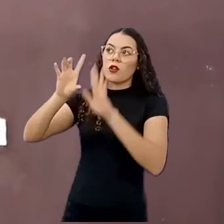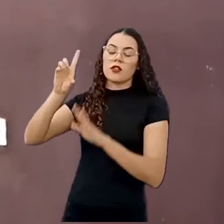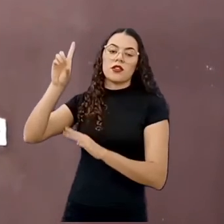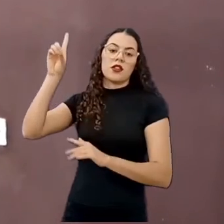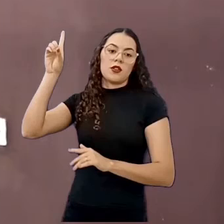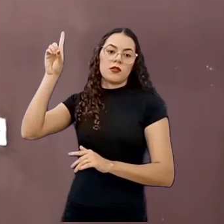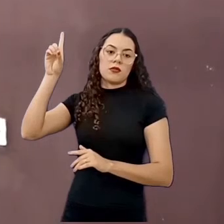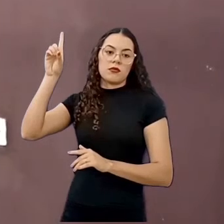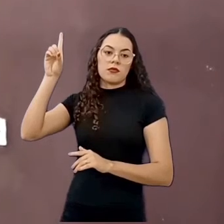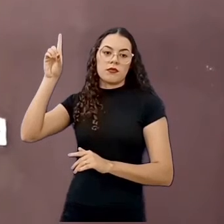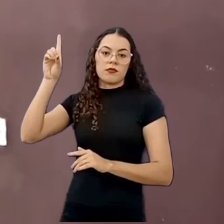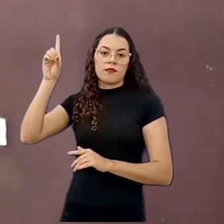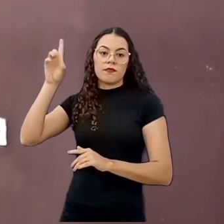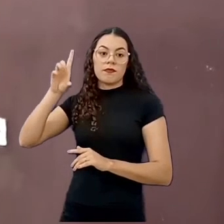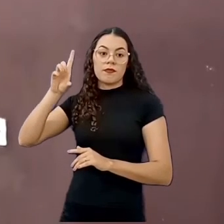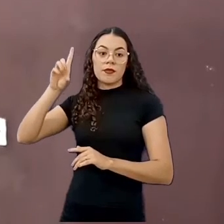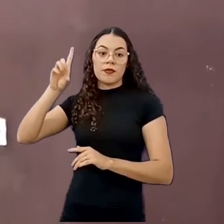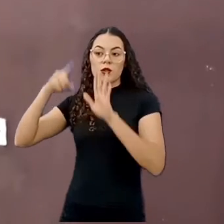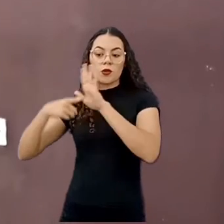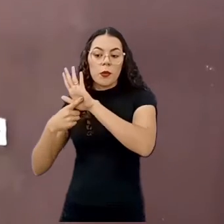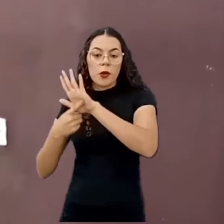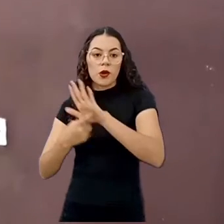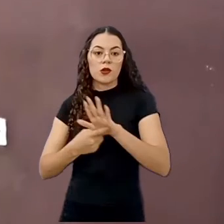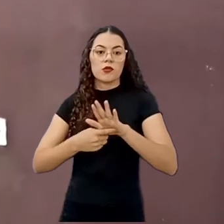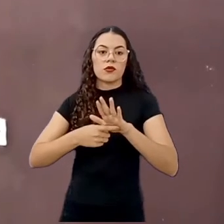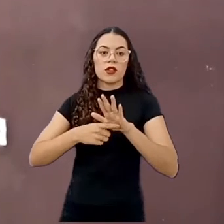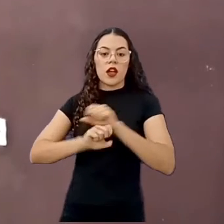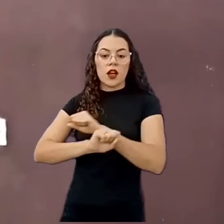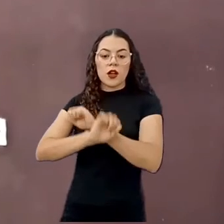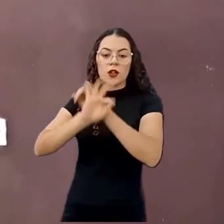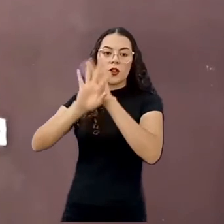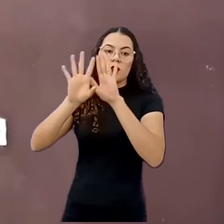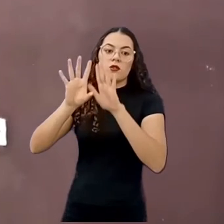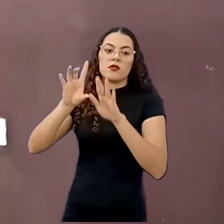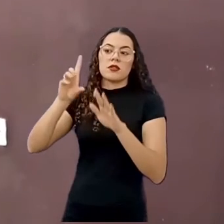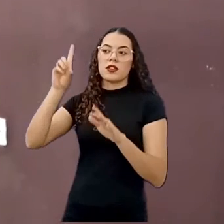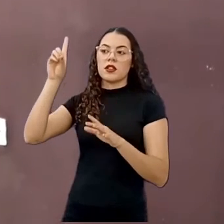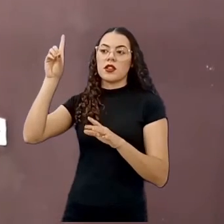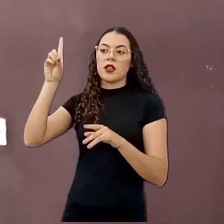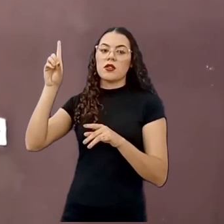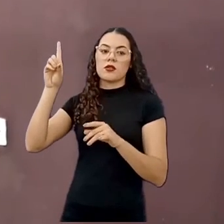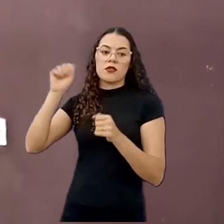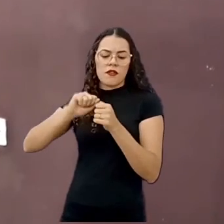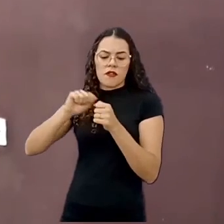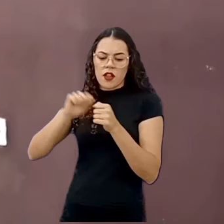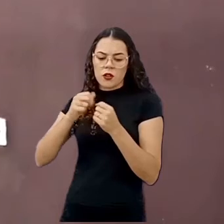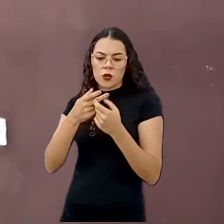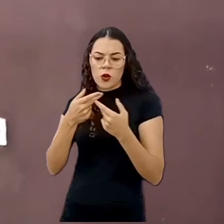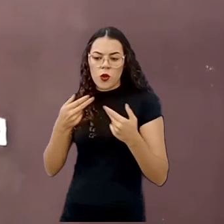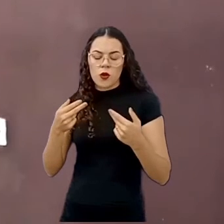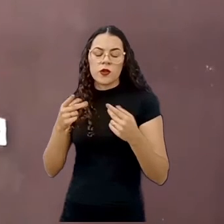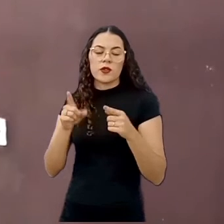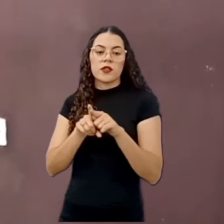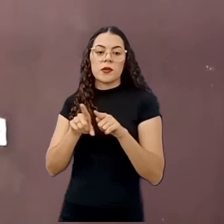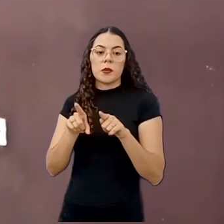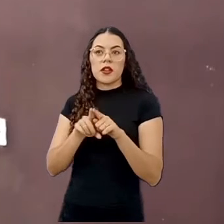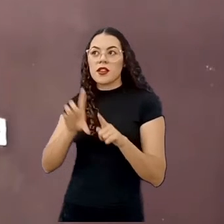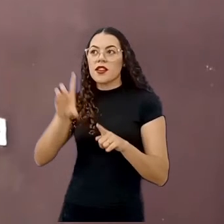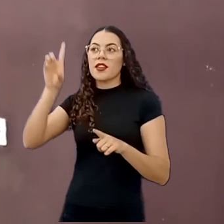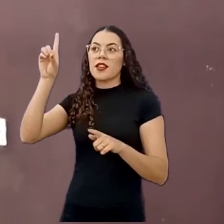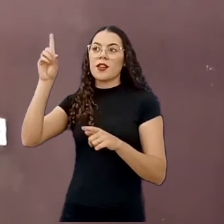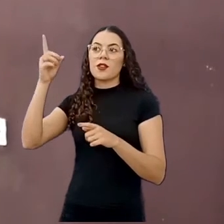segundo a força da manifestação gloriosa de tudo aquilo que o Senhor é, tudo aquilo que o Senhor faz, tudo aquilo que Ele